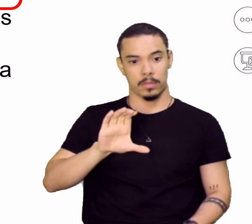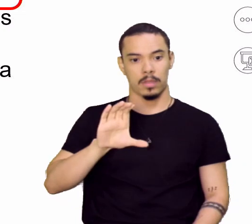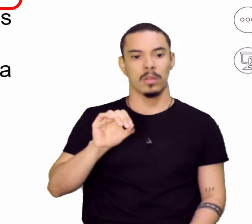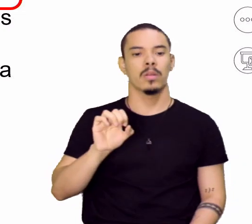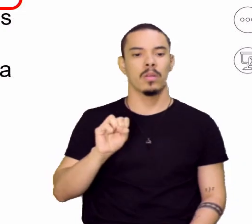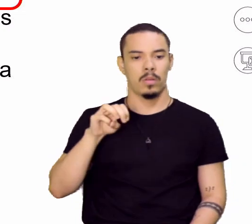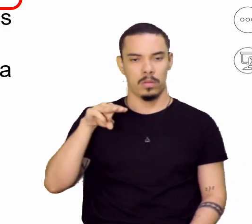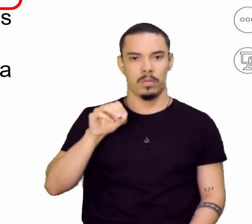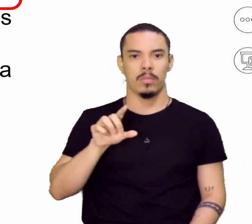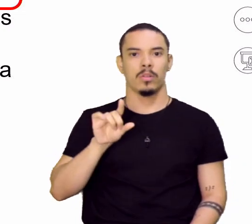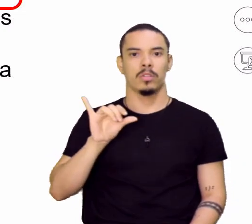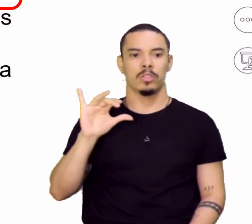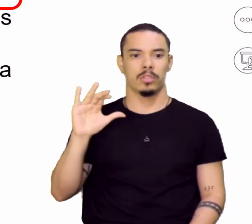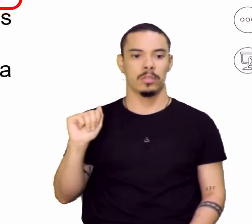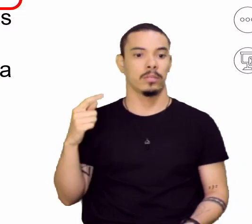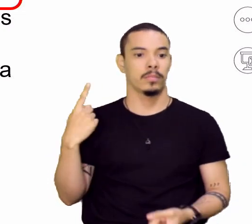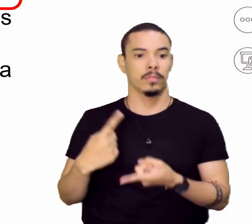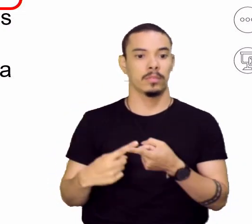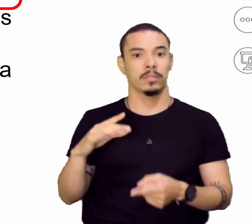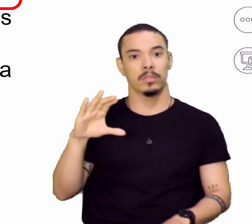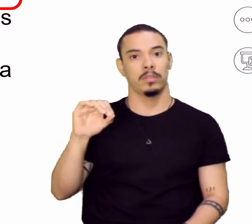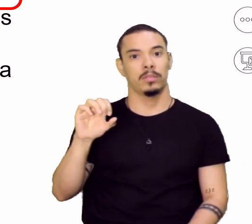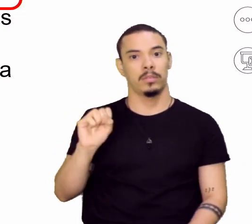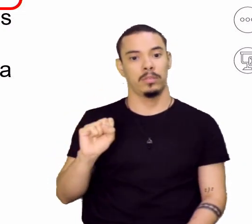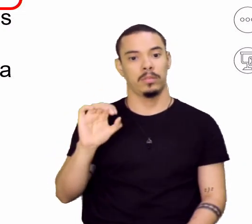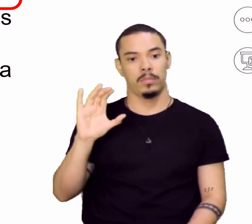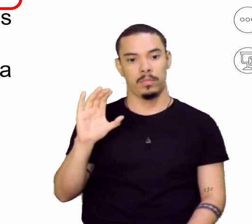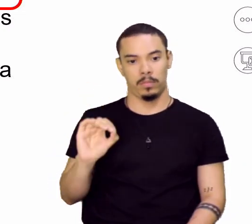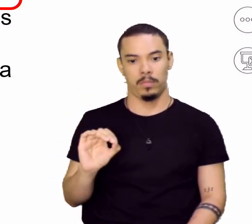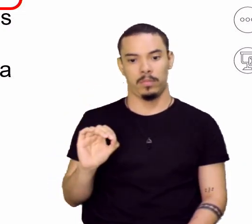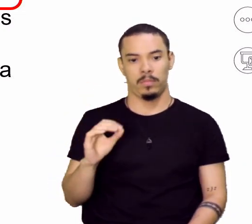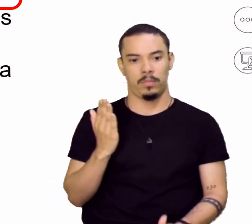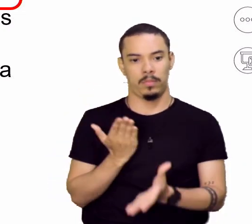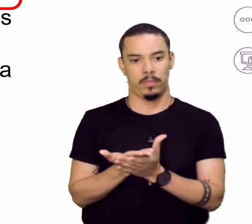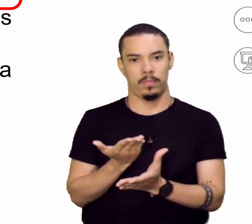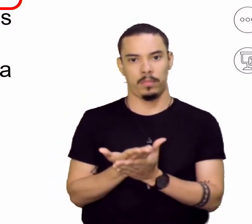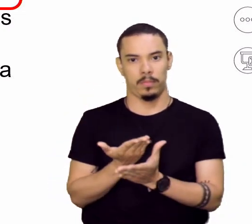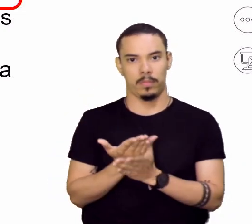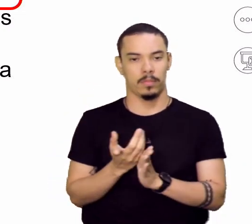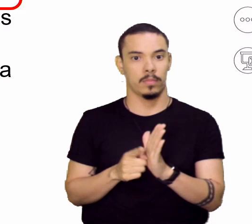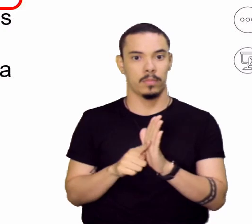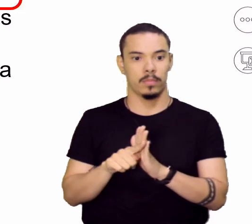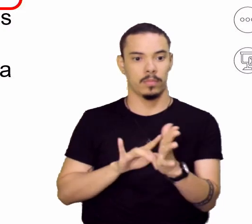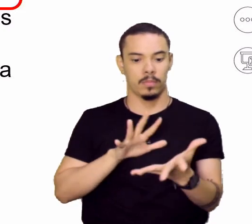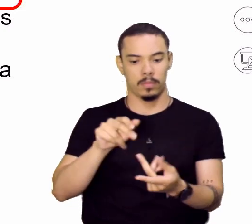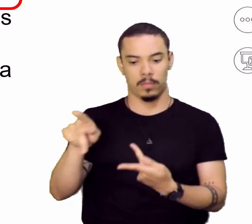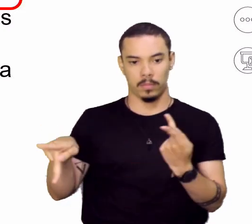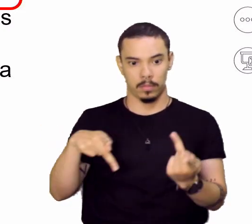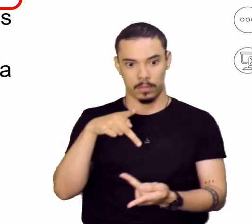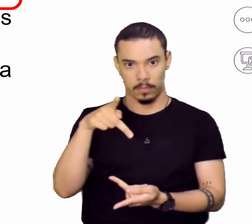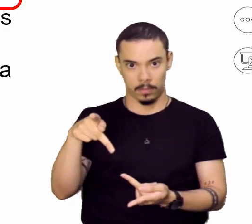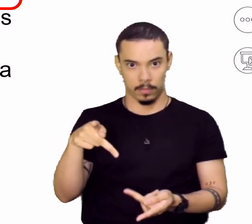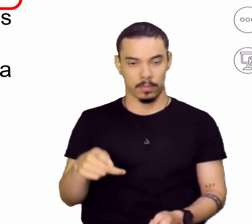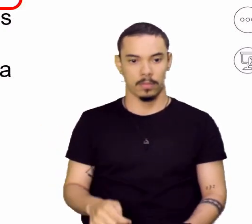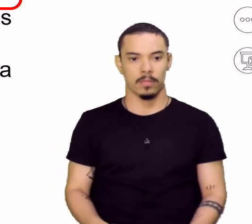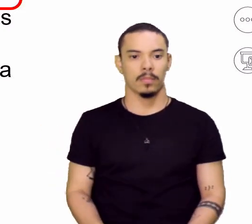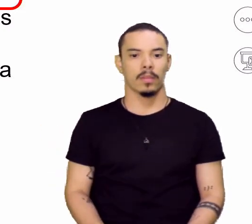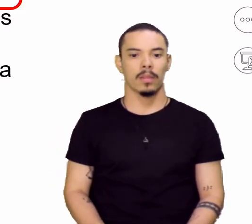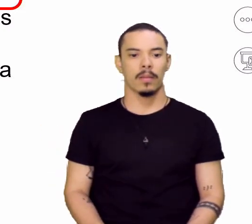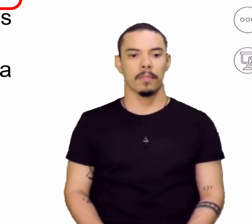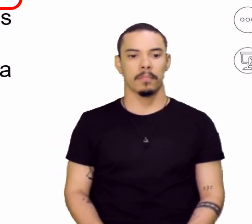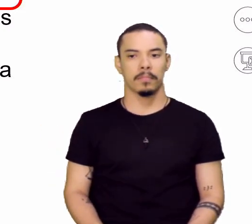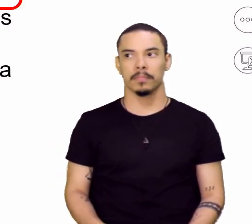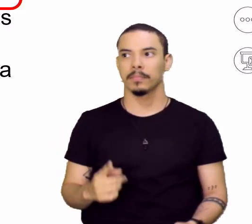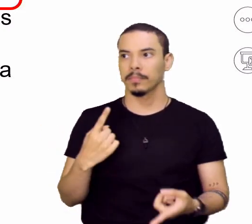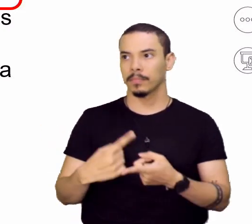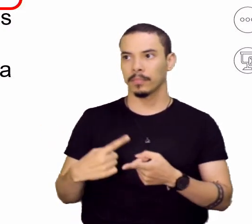Cosmológica, gente, porque é o cosmos, Estuda o universo, estudo do universo, propondo uma explicação